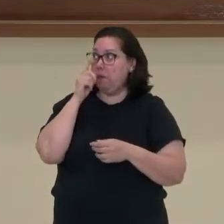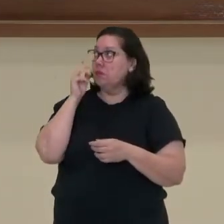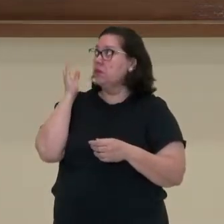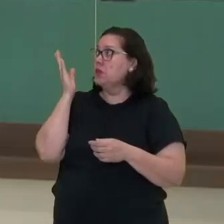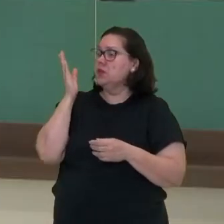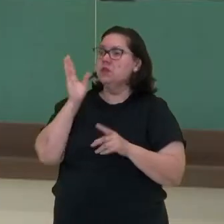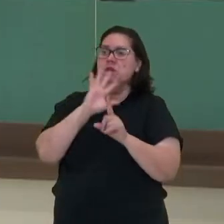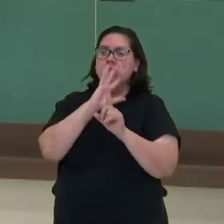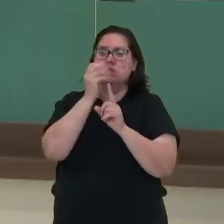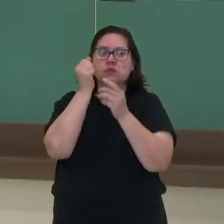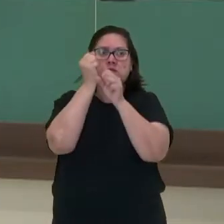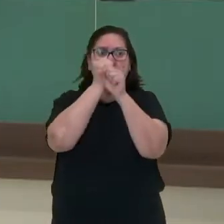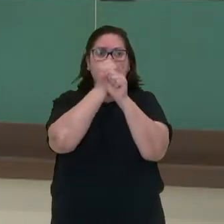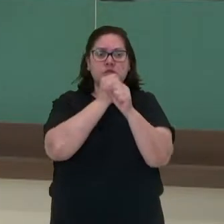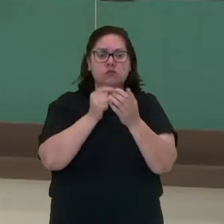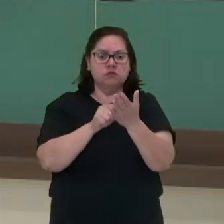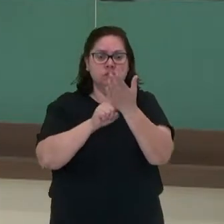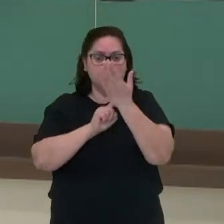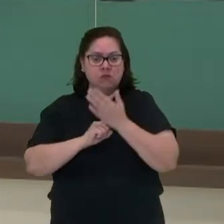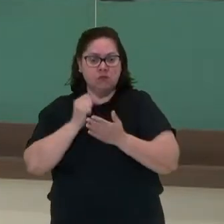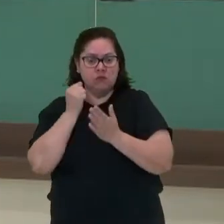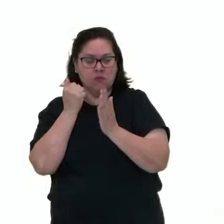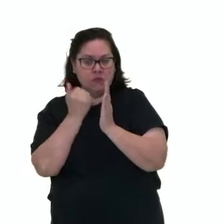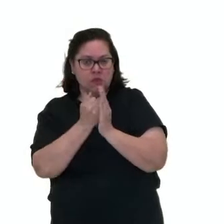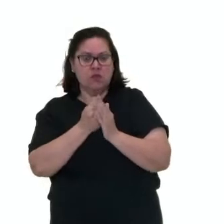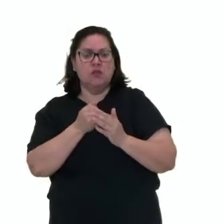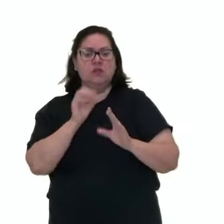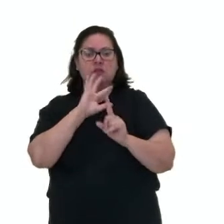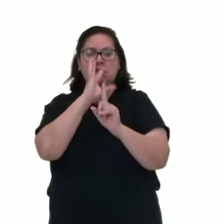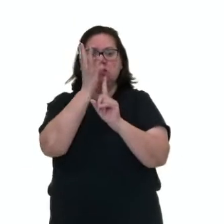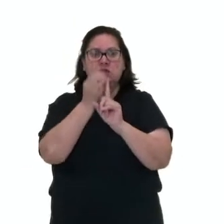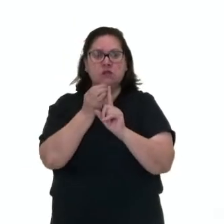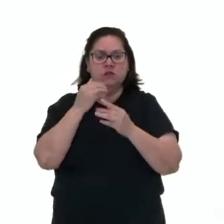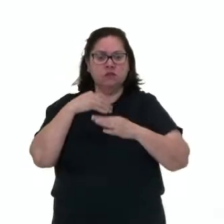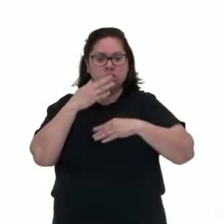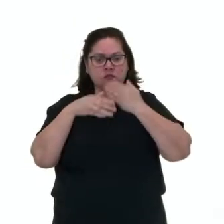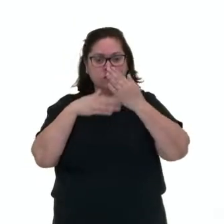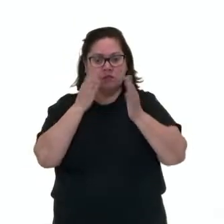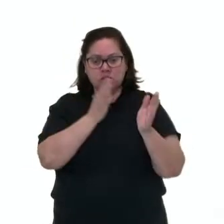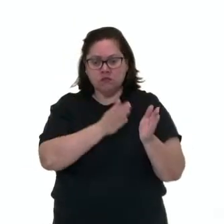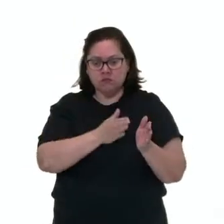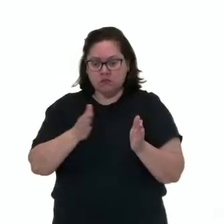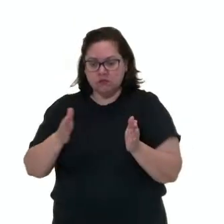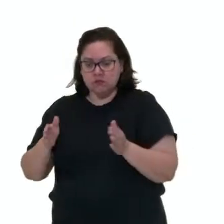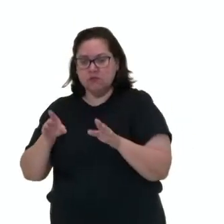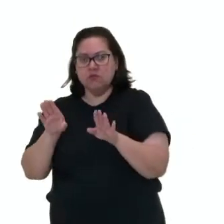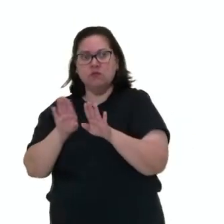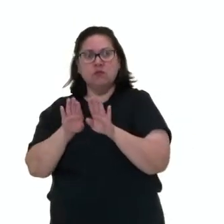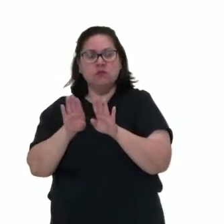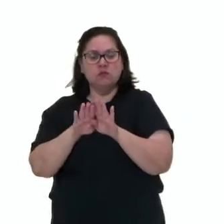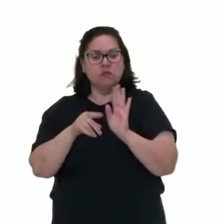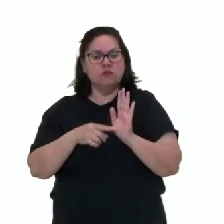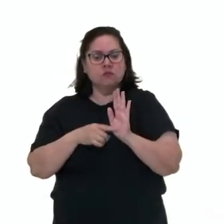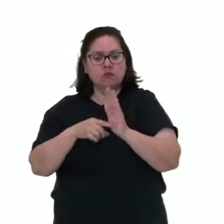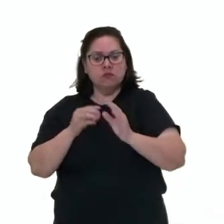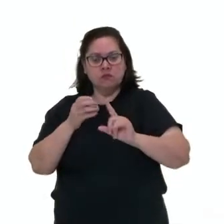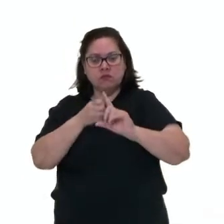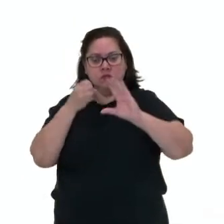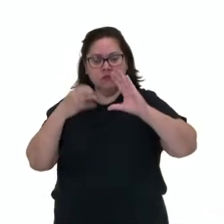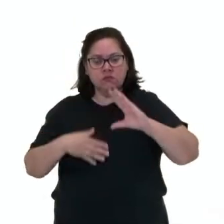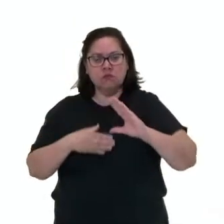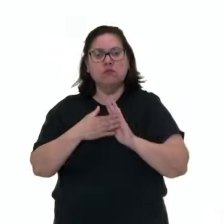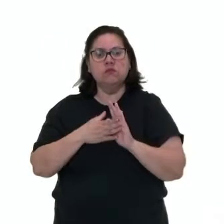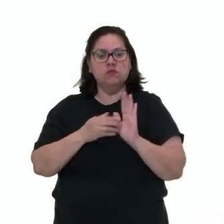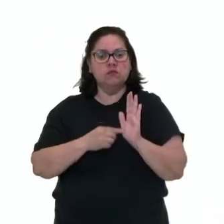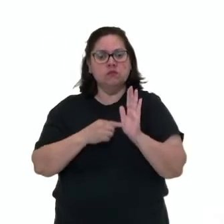As obras de arte, além de nos trazerem registros sobre os movimentos artísticos e técnicas que foram desenvolvidos em cada época, também nos revelam características da sociedade do período em que